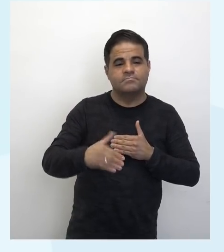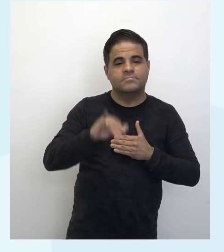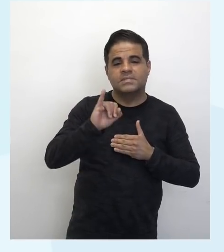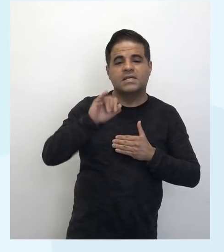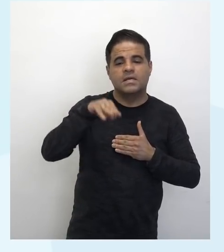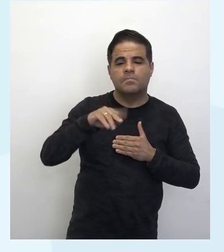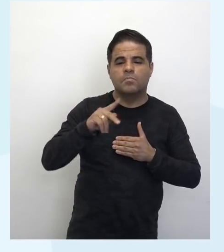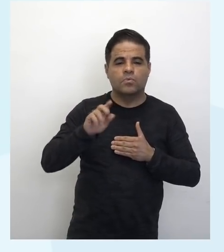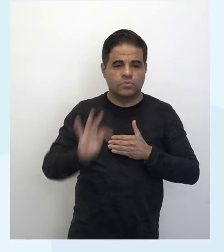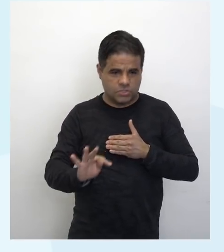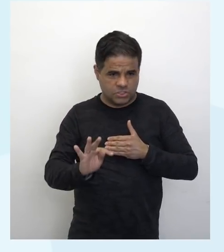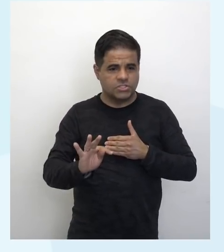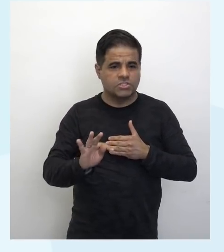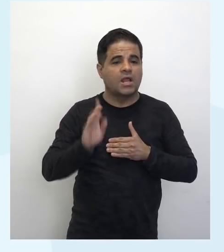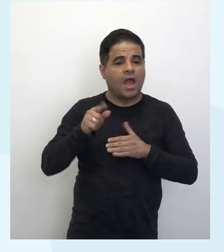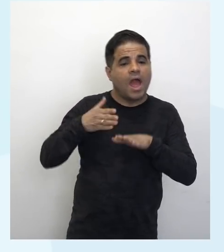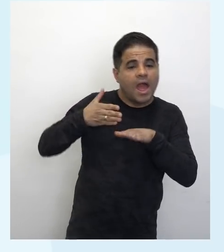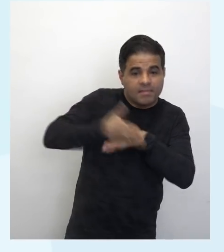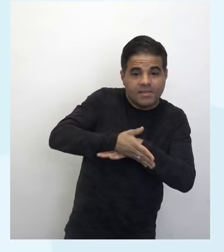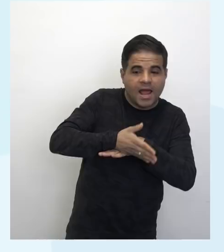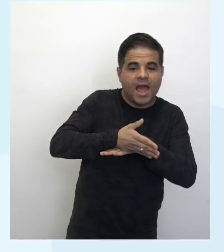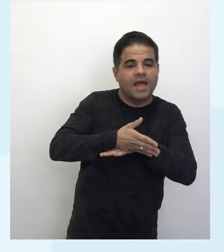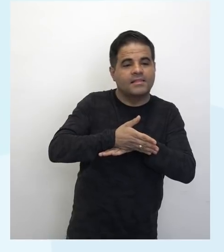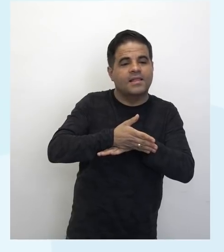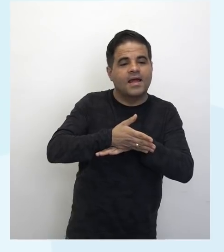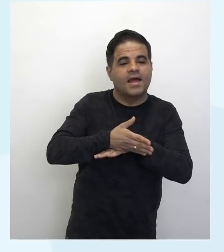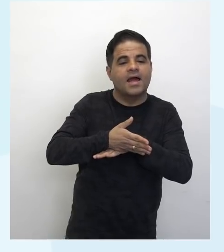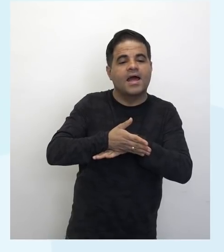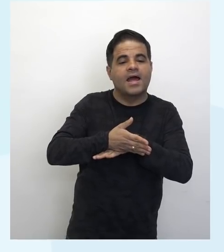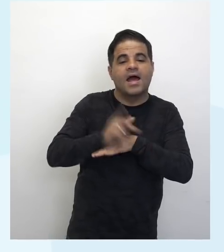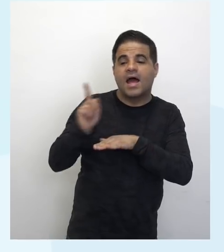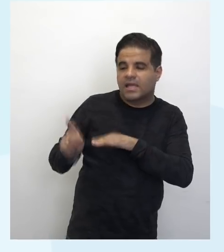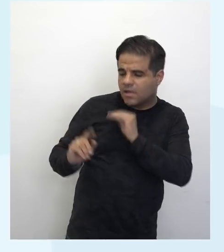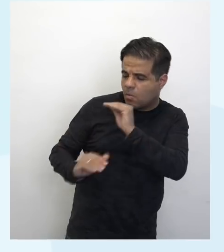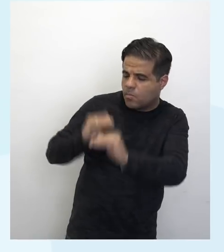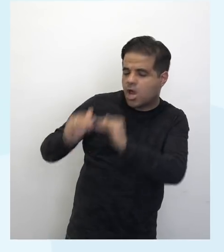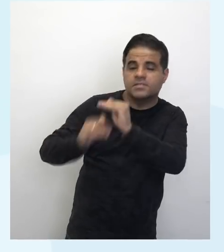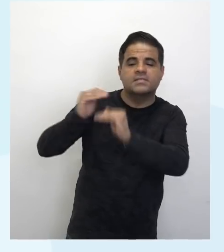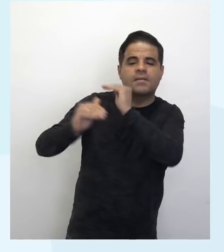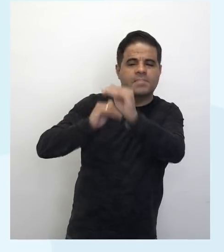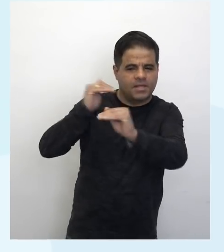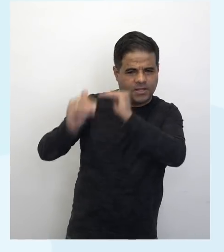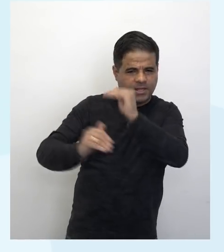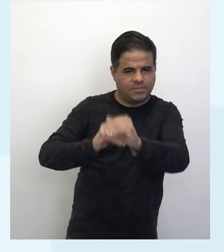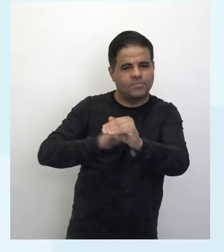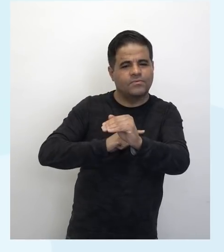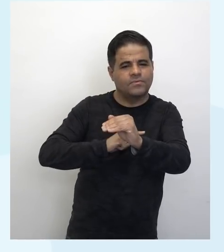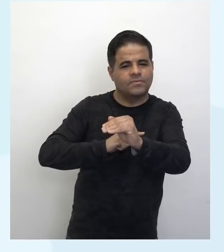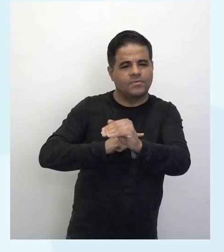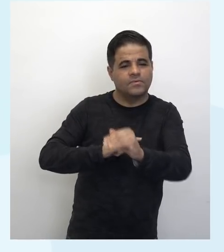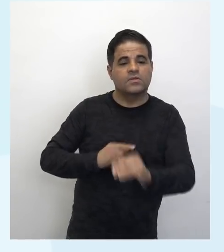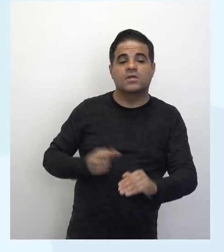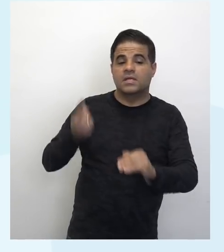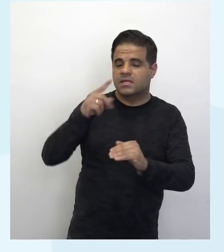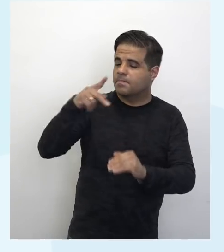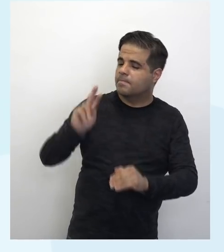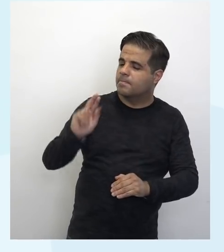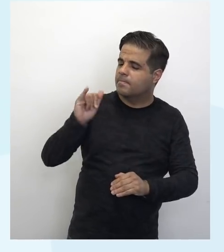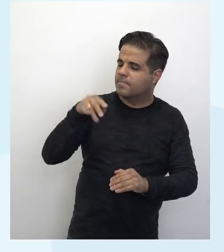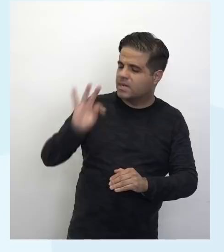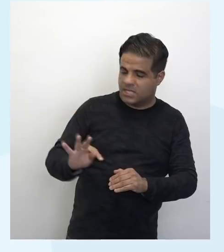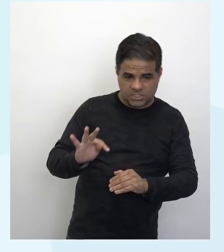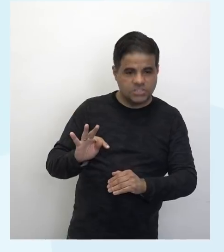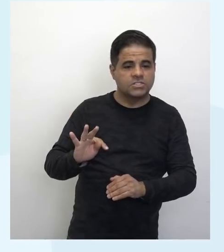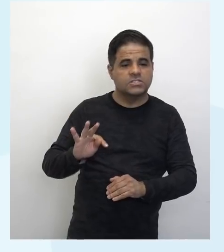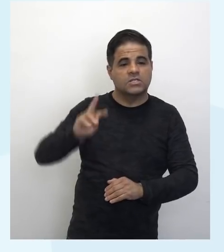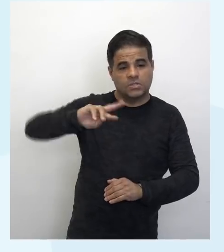Input, que é a entrada. Aqui é o processamento. E esse print aqui, tanto